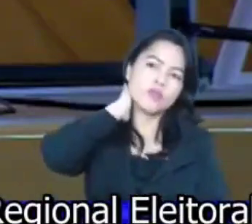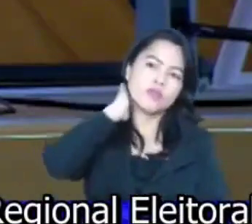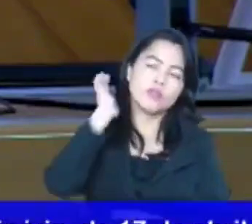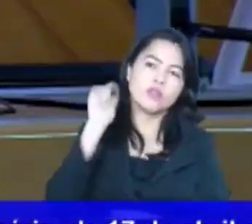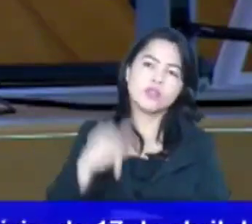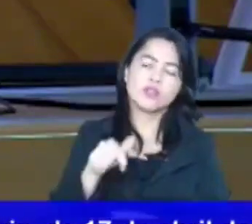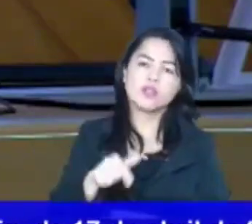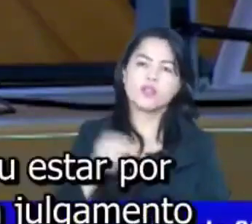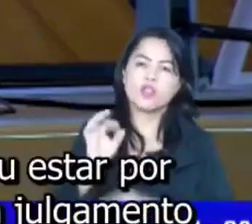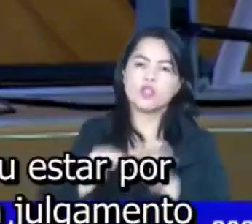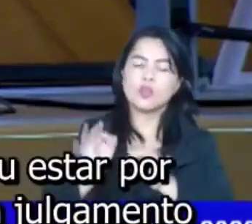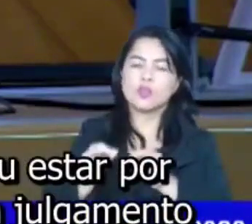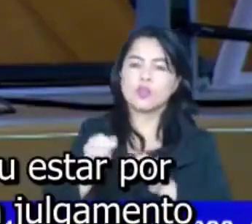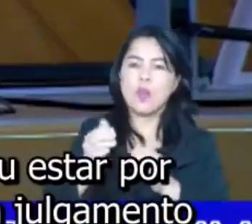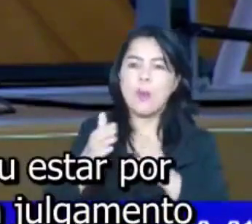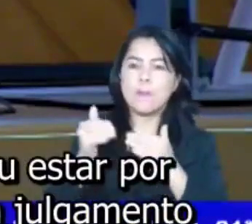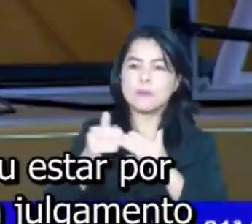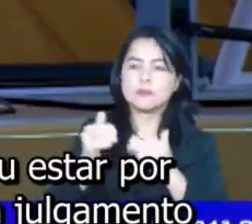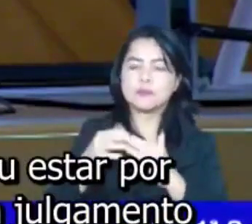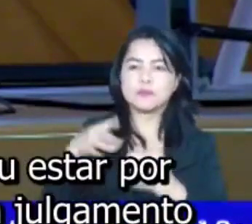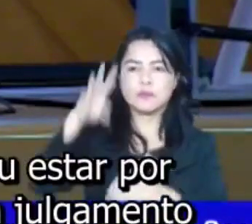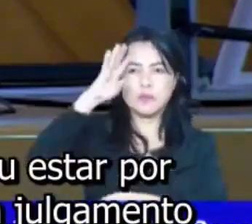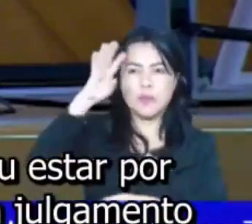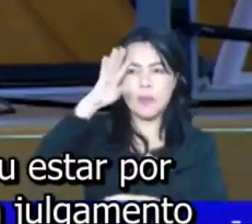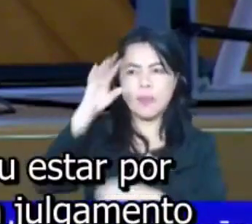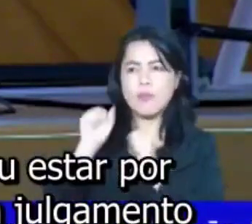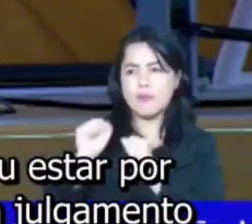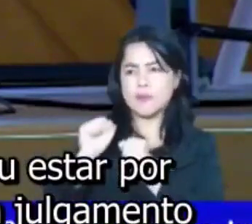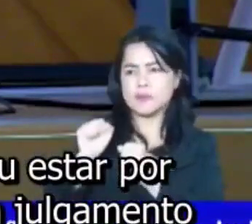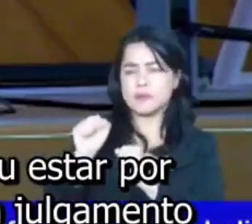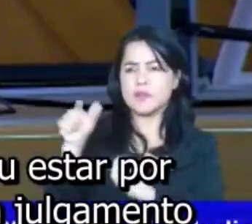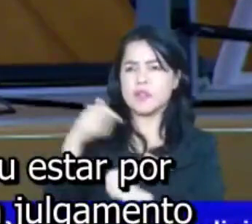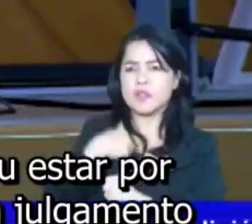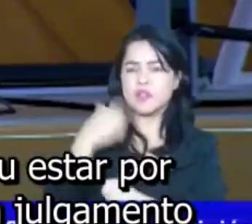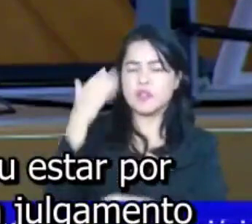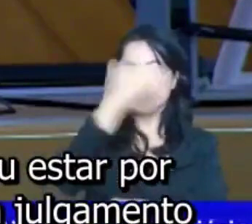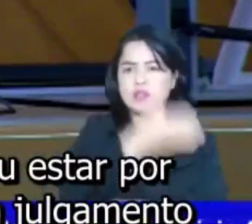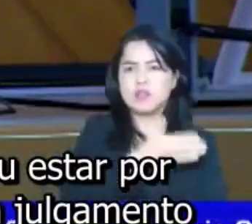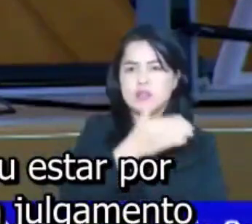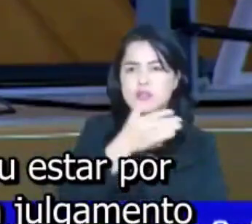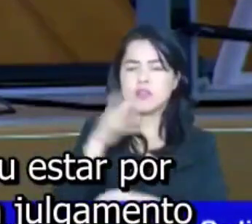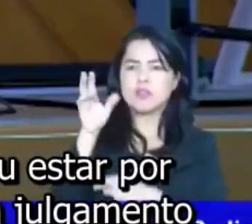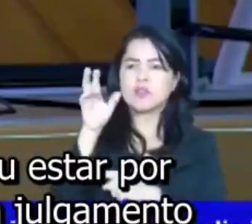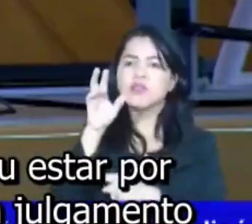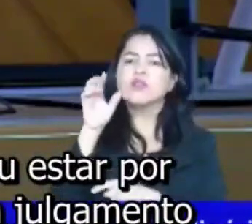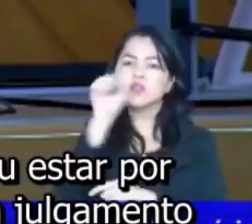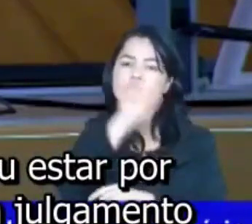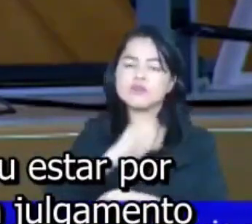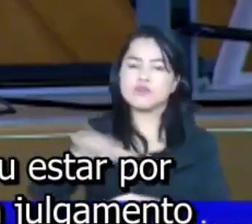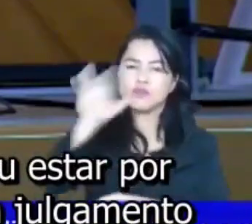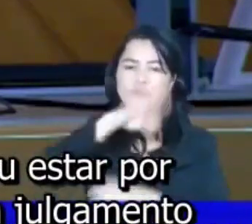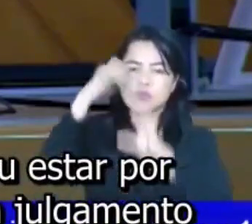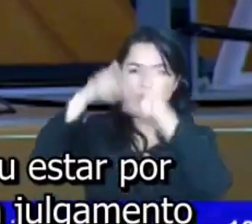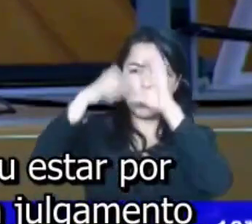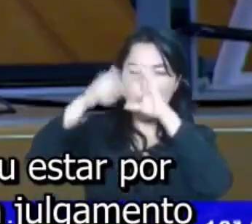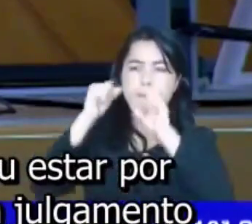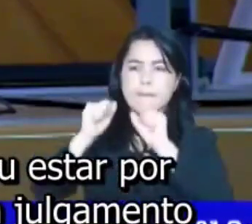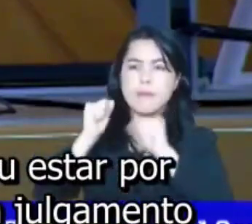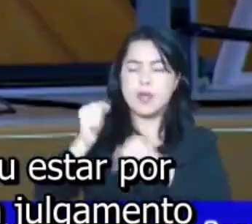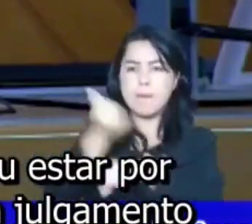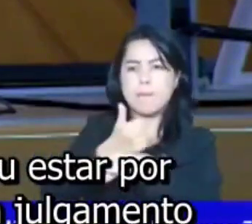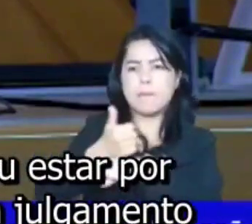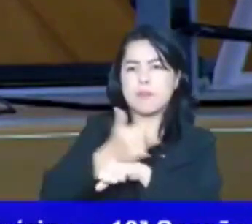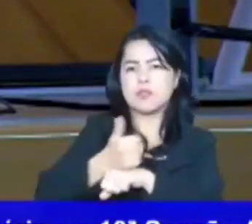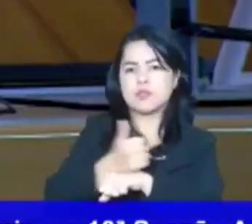Regional Eleitoral. Então, eu vou pedir, se Vossa Excelência puder, como eu vou estar por videoconferência, que possa dar prioridade se eu